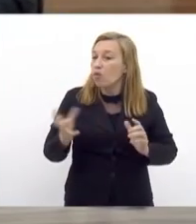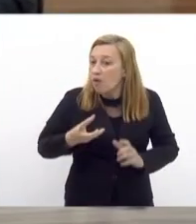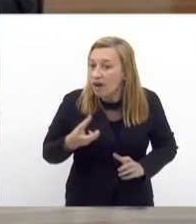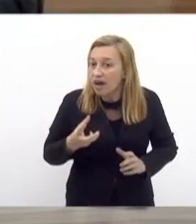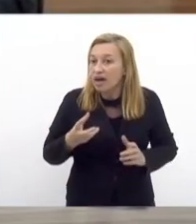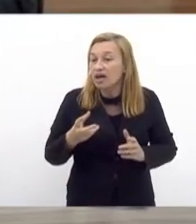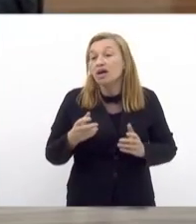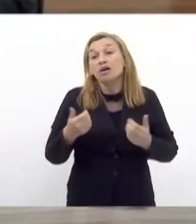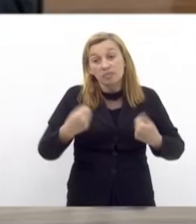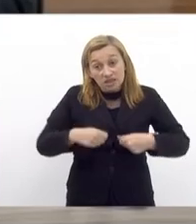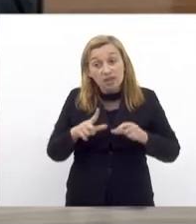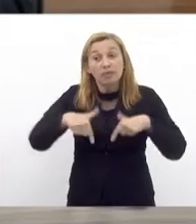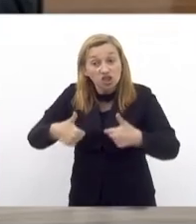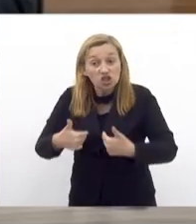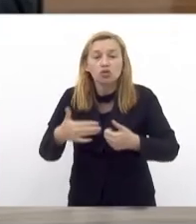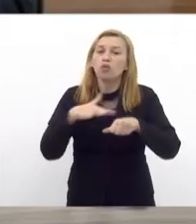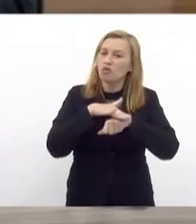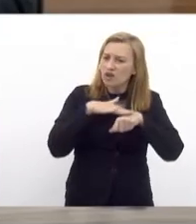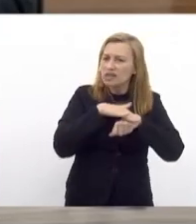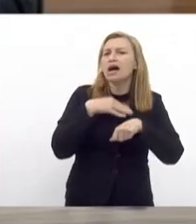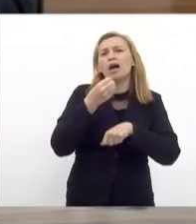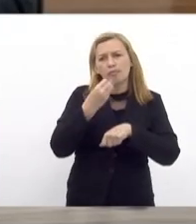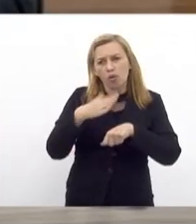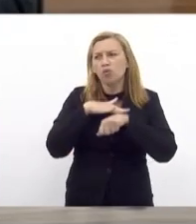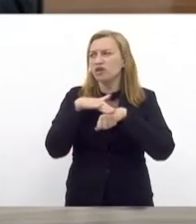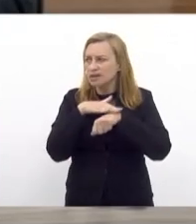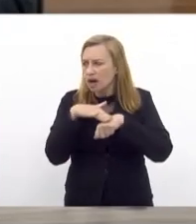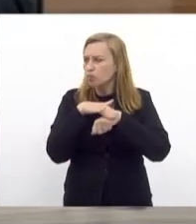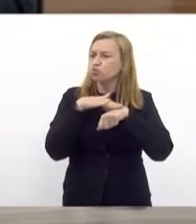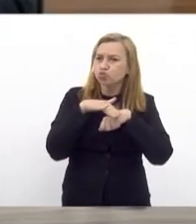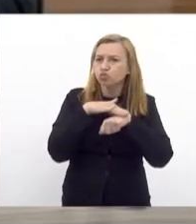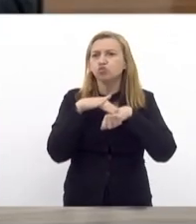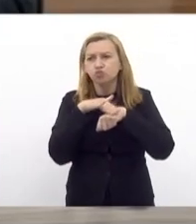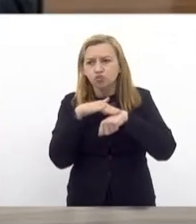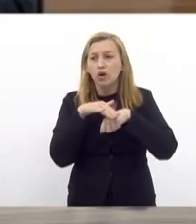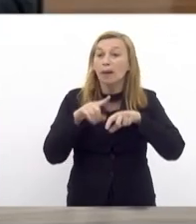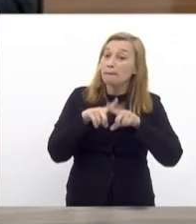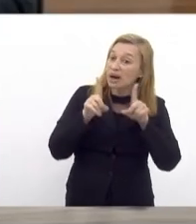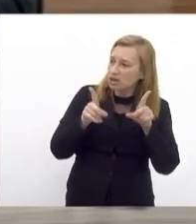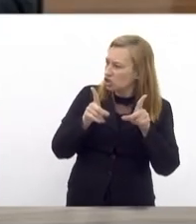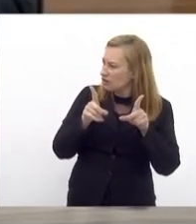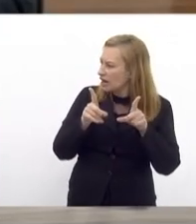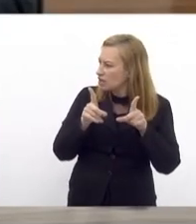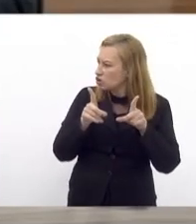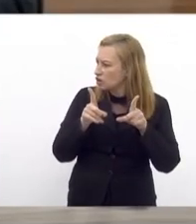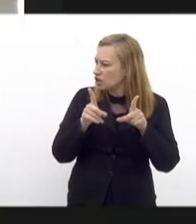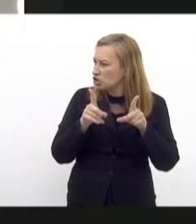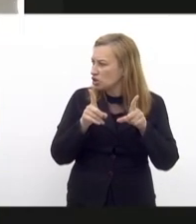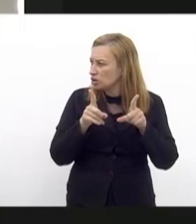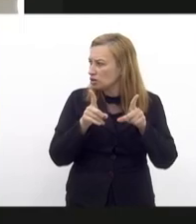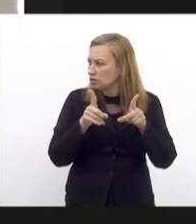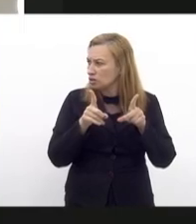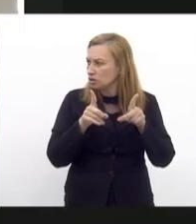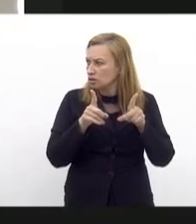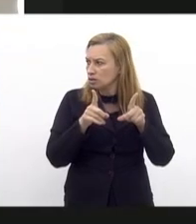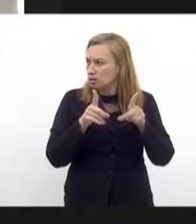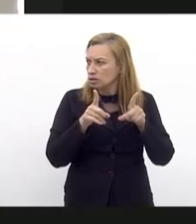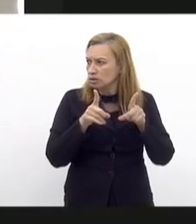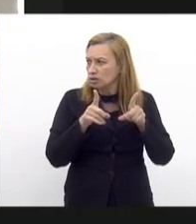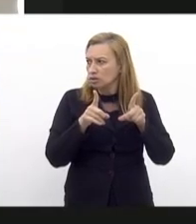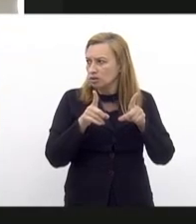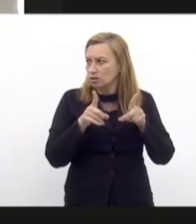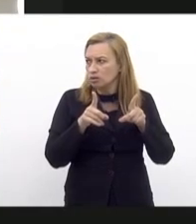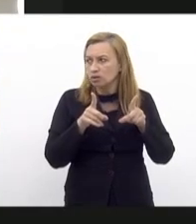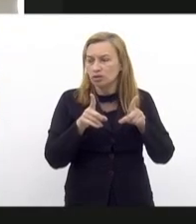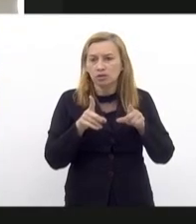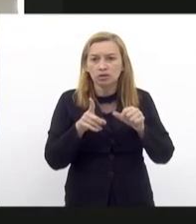feita. Tem que conversar. Logicamente, sempre bom conversar. Mas o que se aponta é